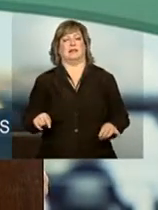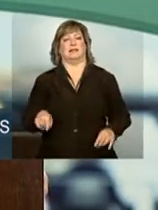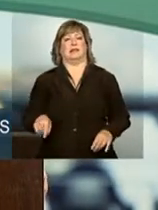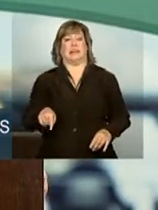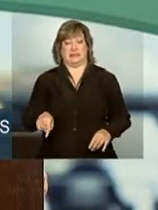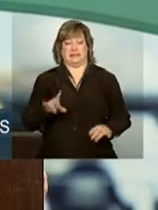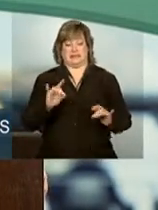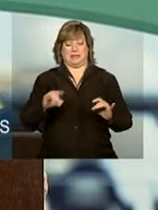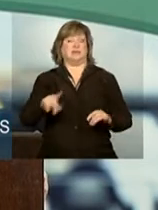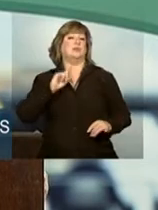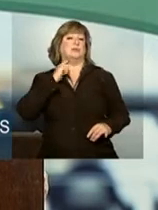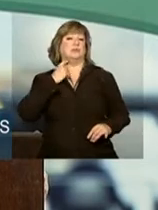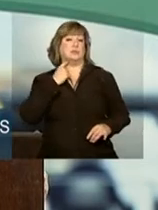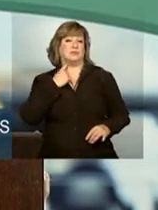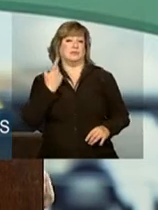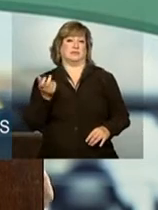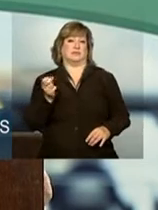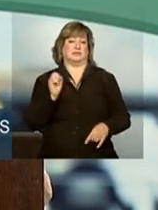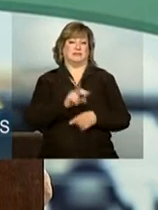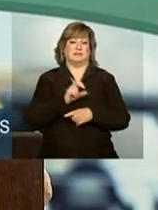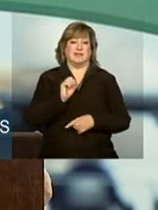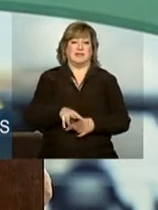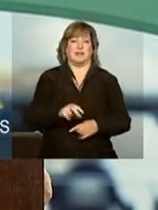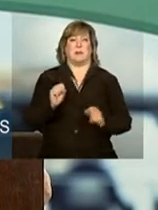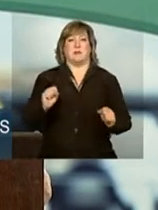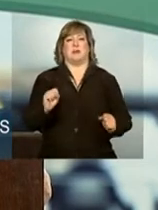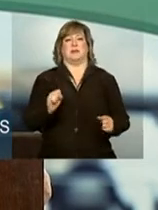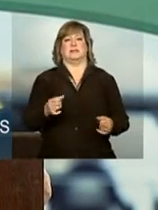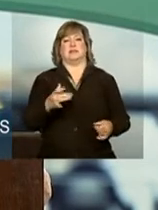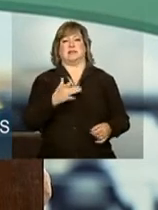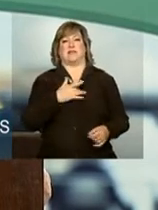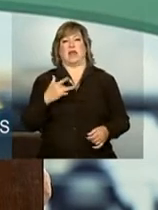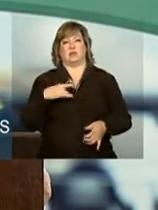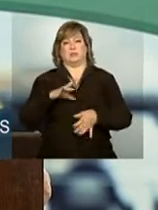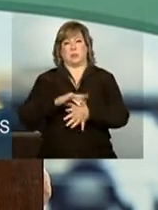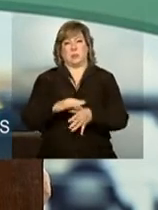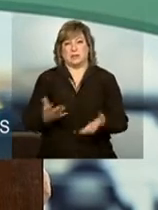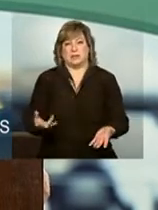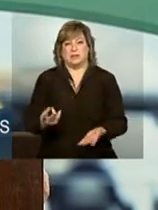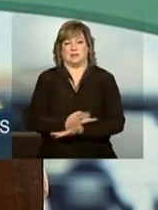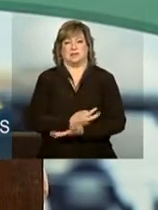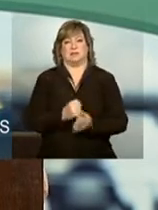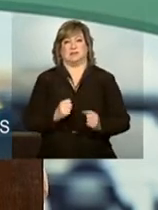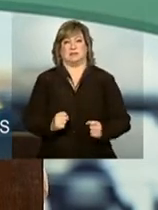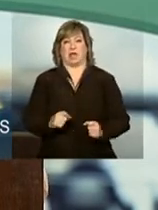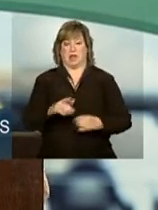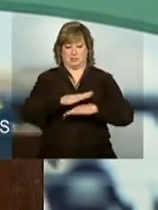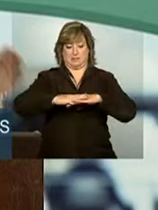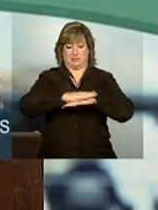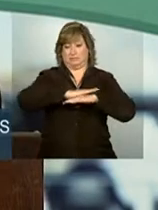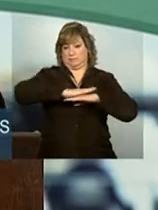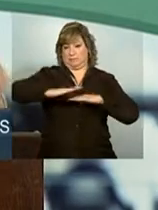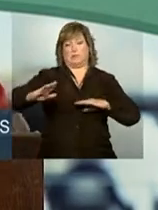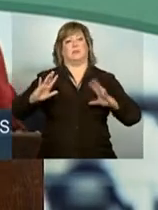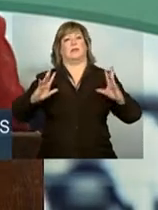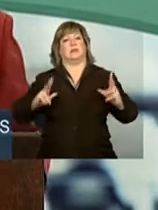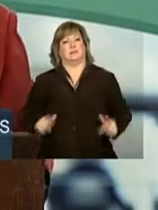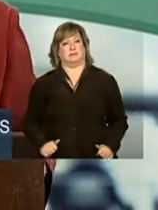vão brincar misturada com esgoto, não vão brincar misturada com a água da chuva.